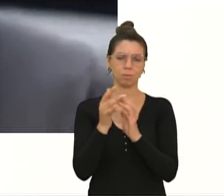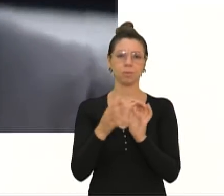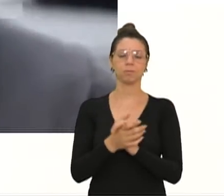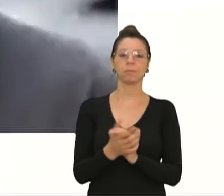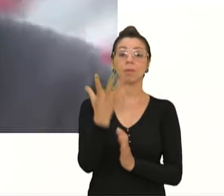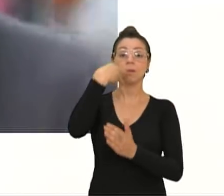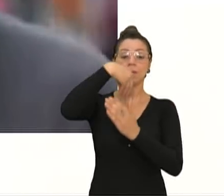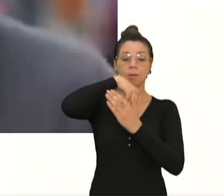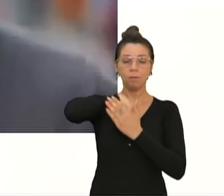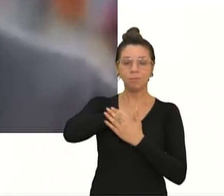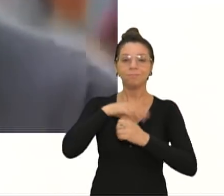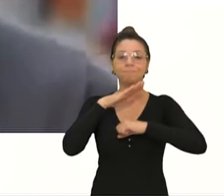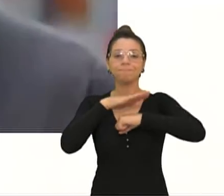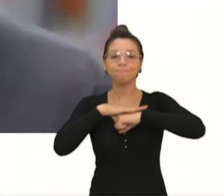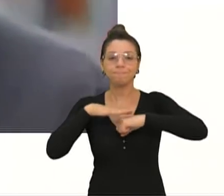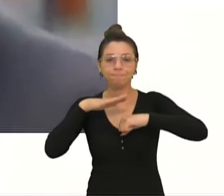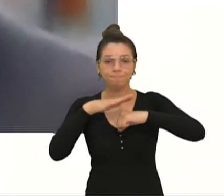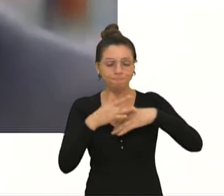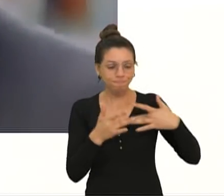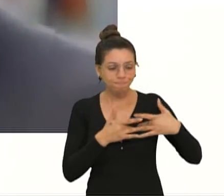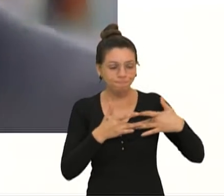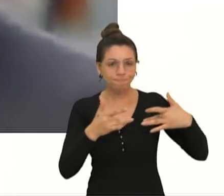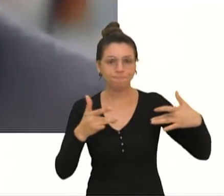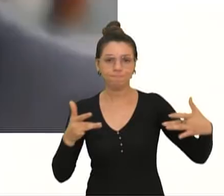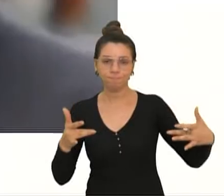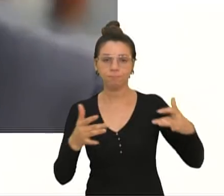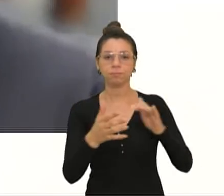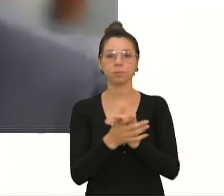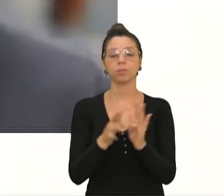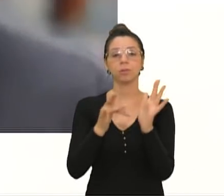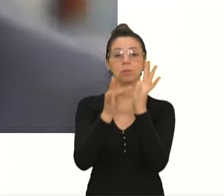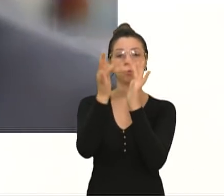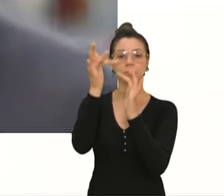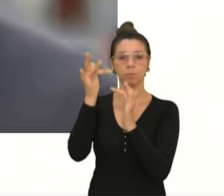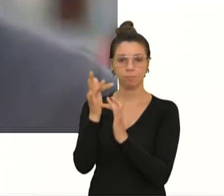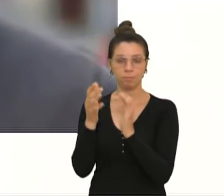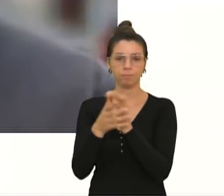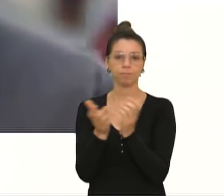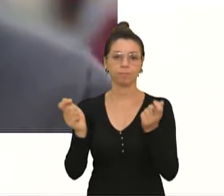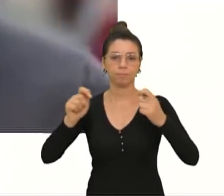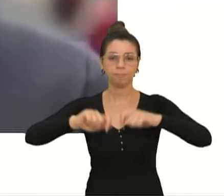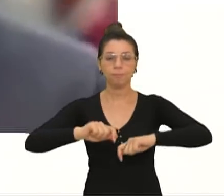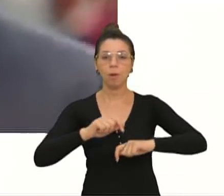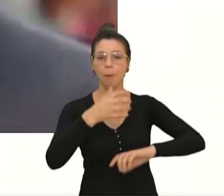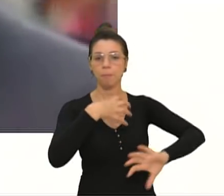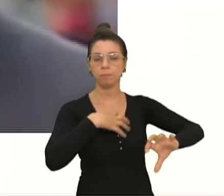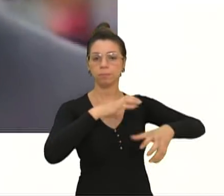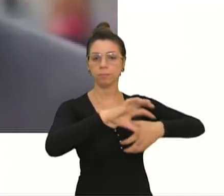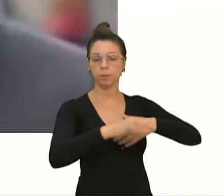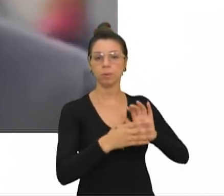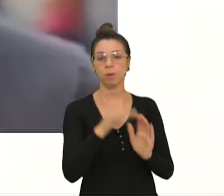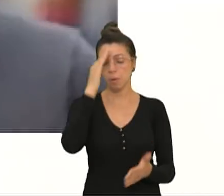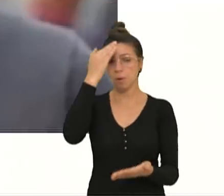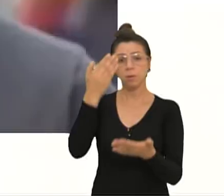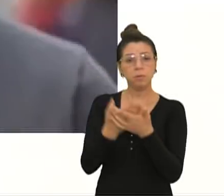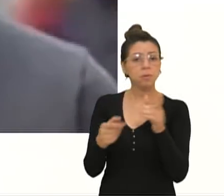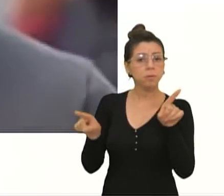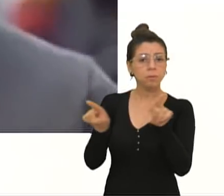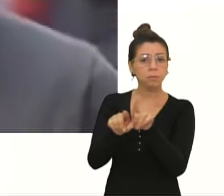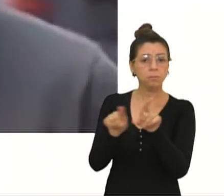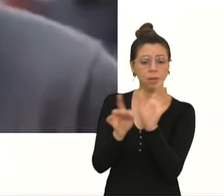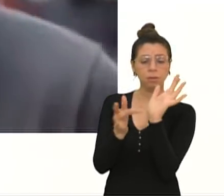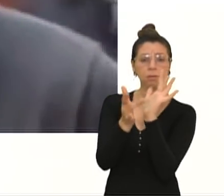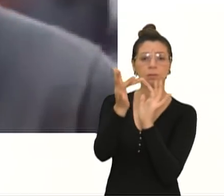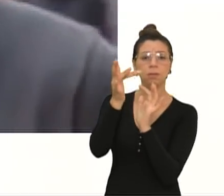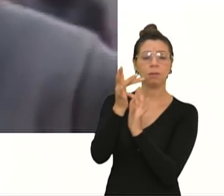esse espírito caridoso, misericordioso da parte de Jesus para com as pessoas. Eu acredito inclusive que Jesus